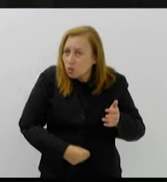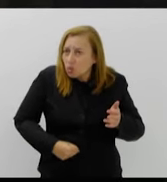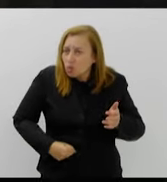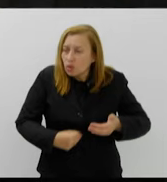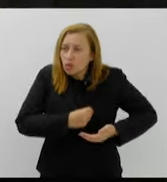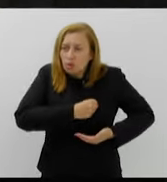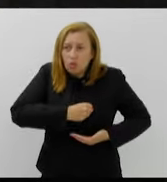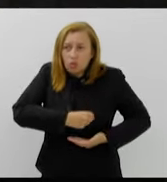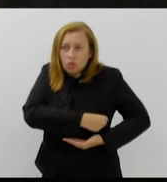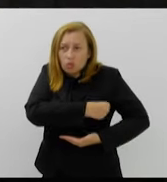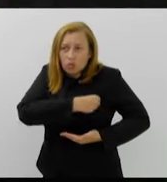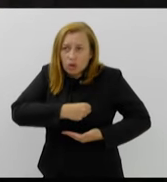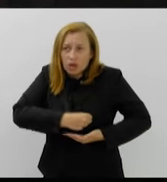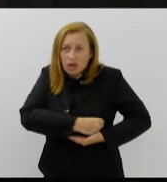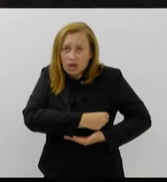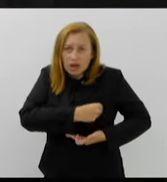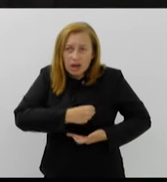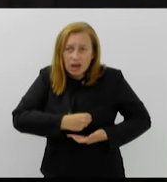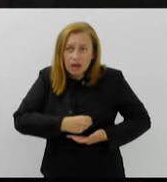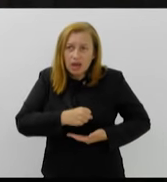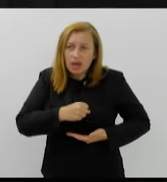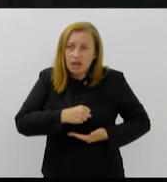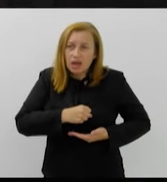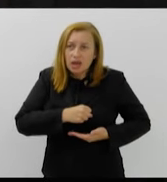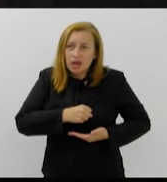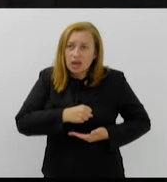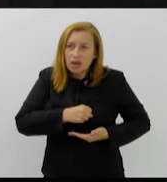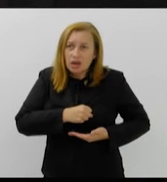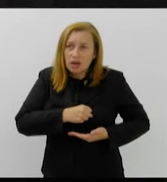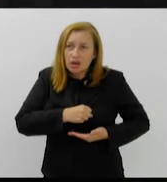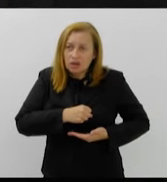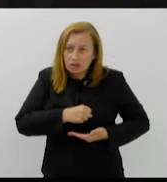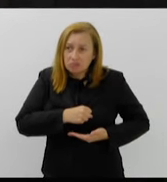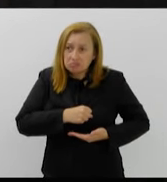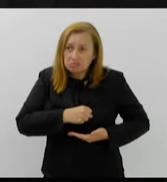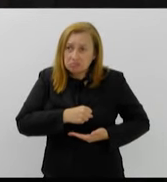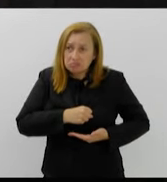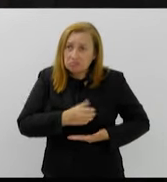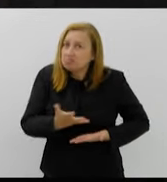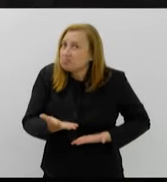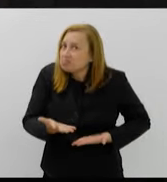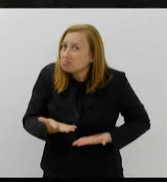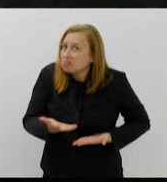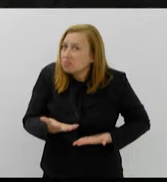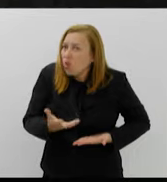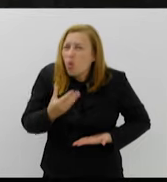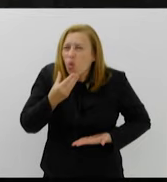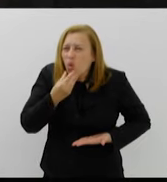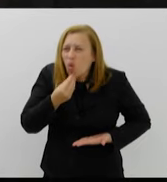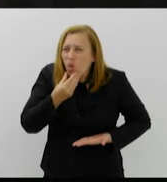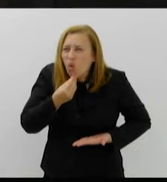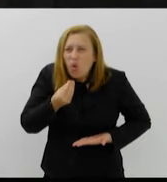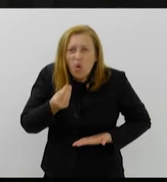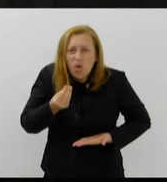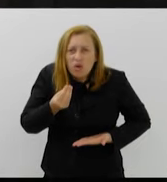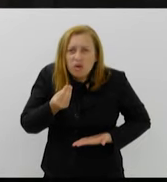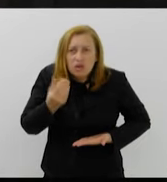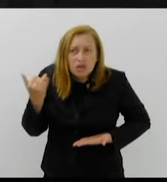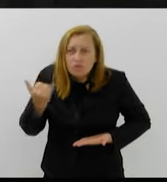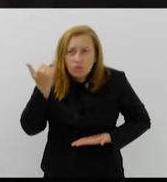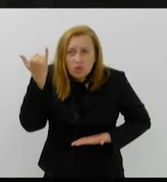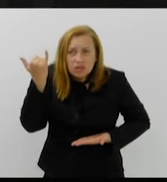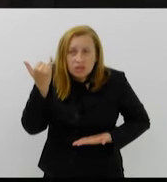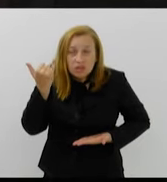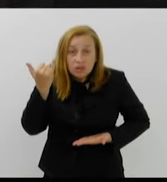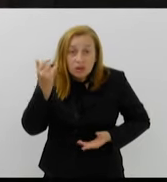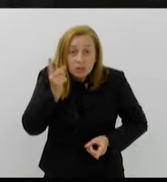mamária bilateral e mamografia bilateral gente são exames de suma importância para descobrir